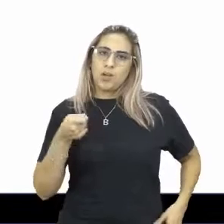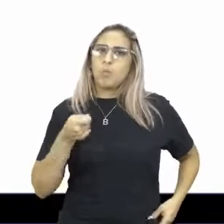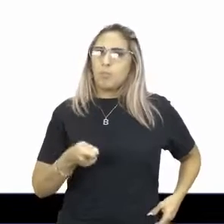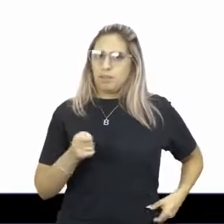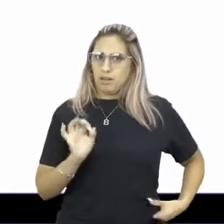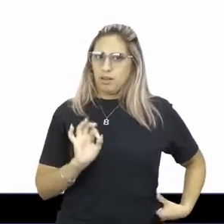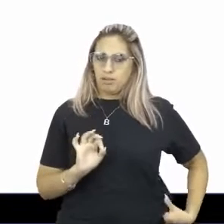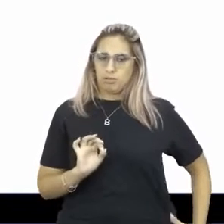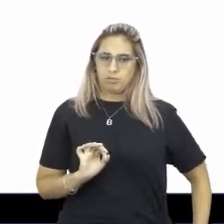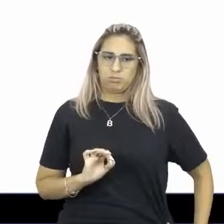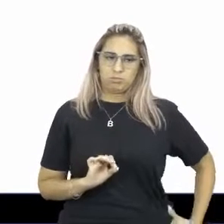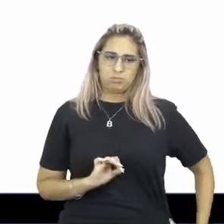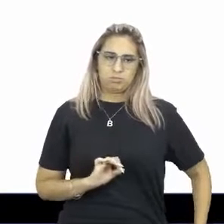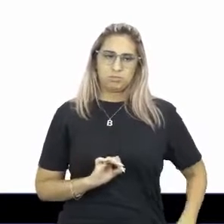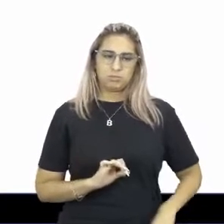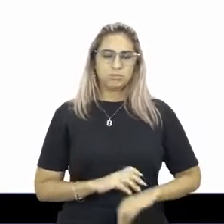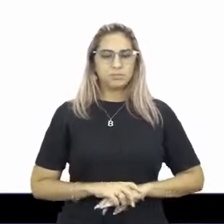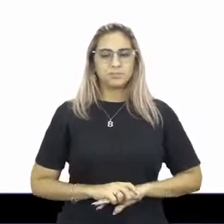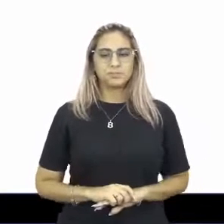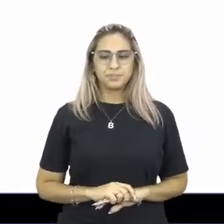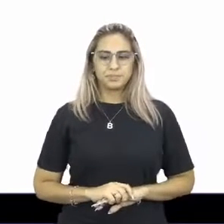obrigatório. Ok.